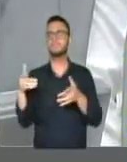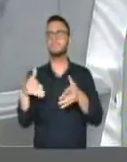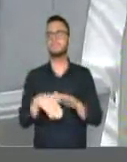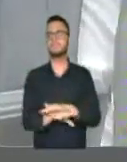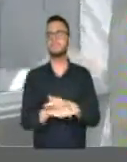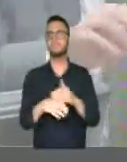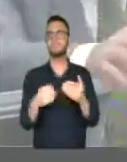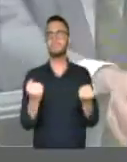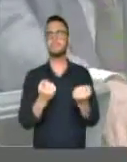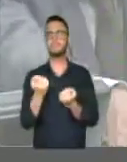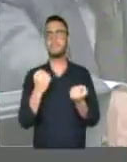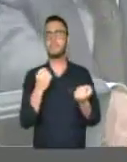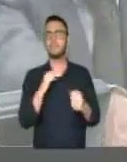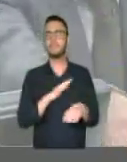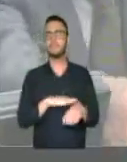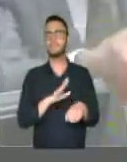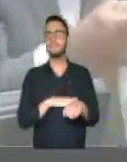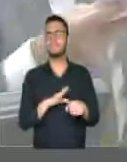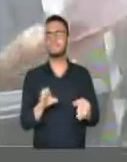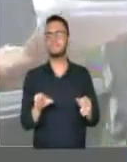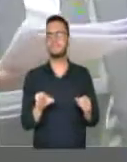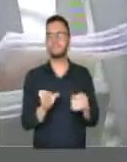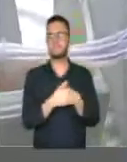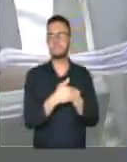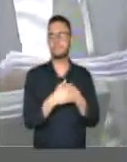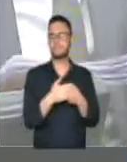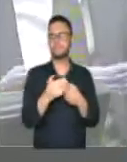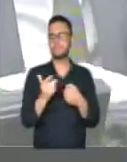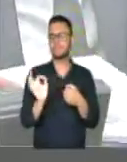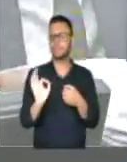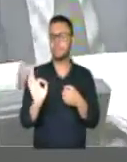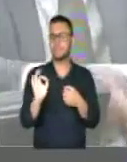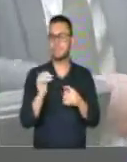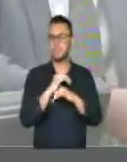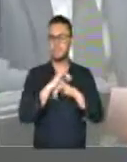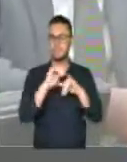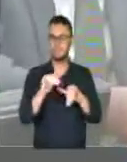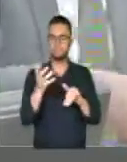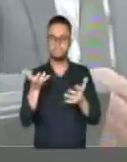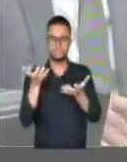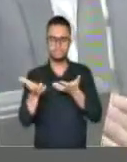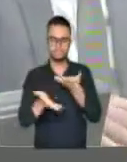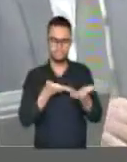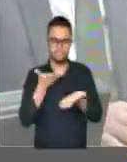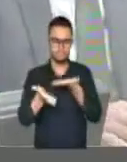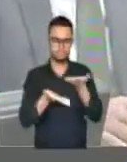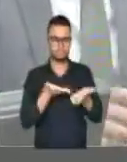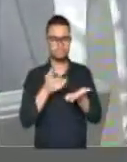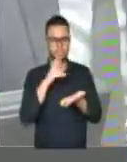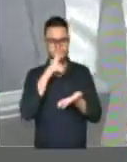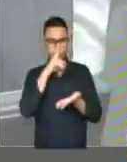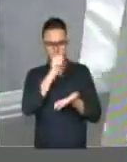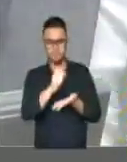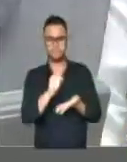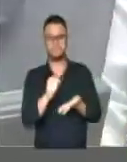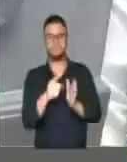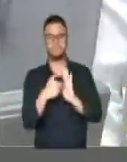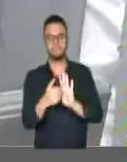maneira sigilosa, sem a imprensa, fazer tratativas com fortes indícios de